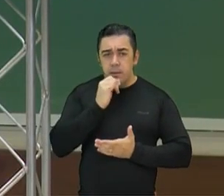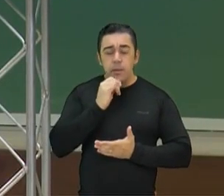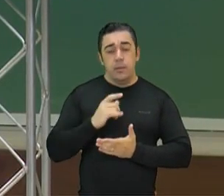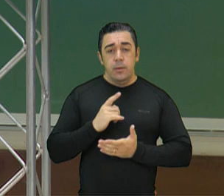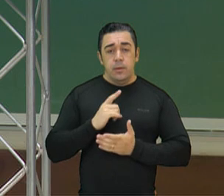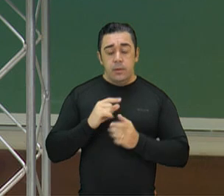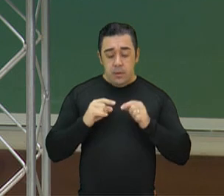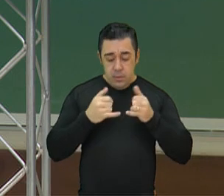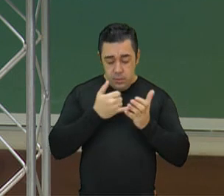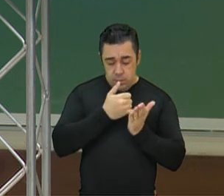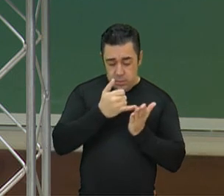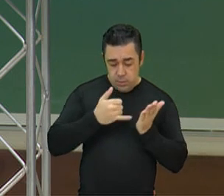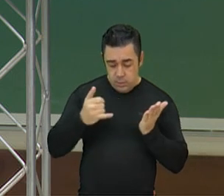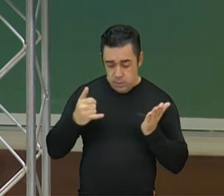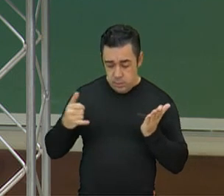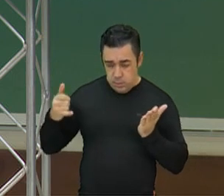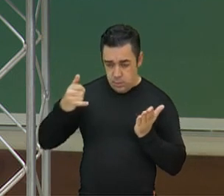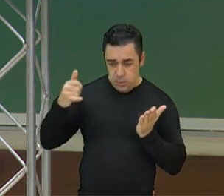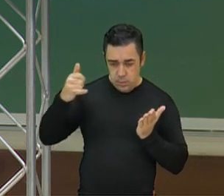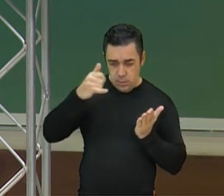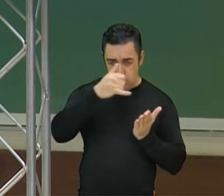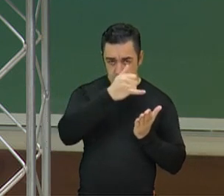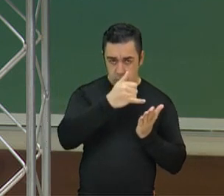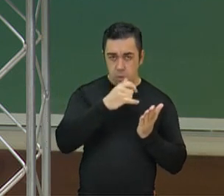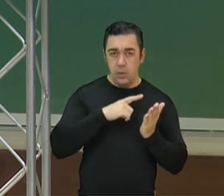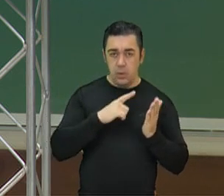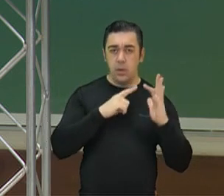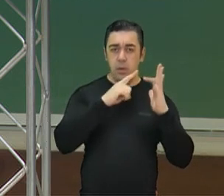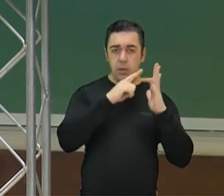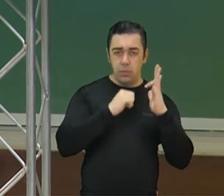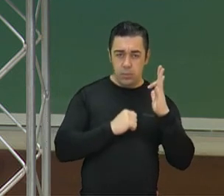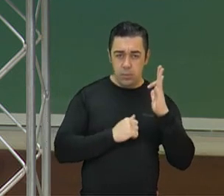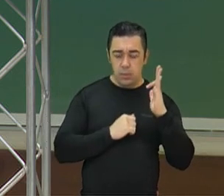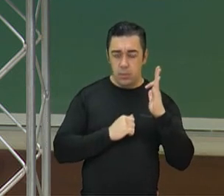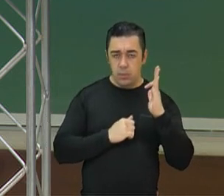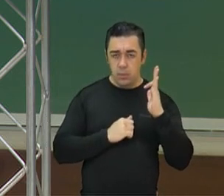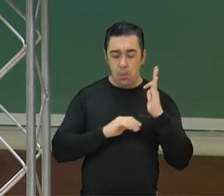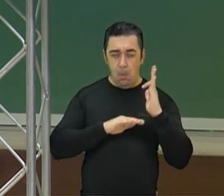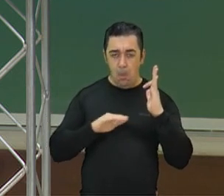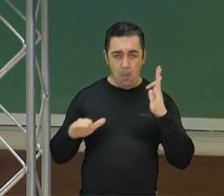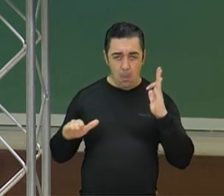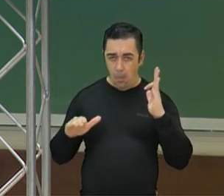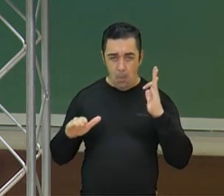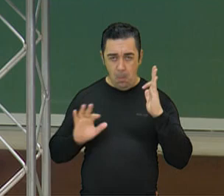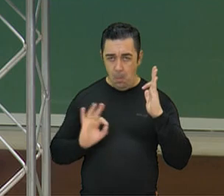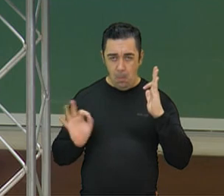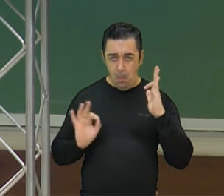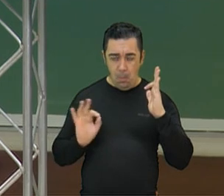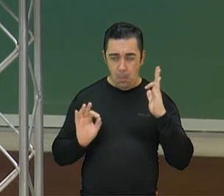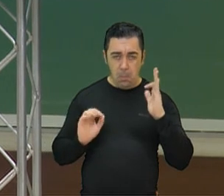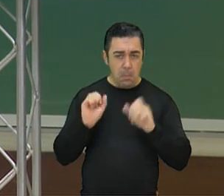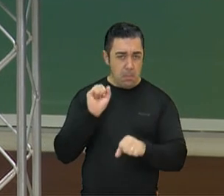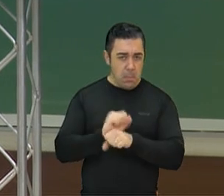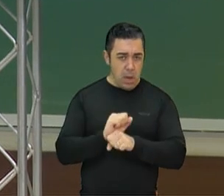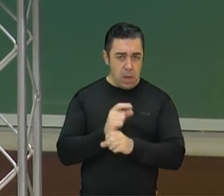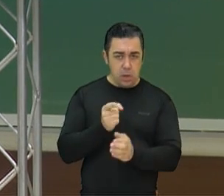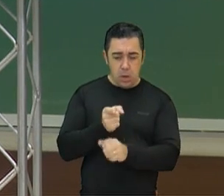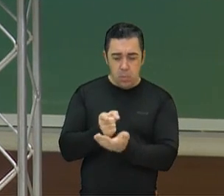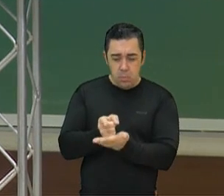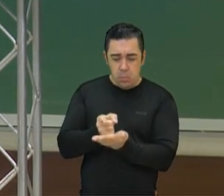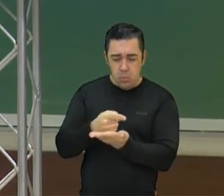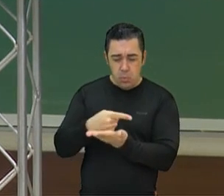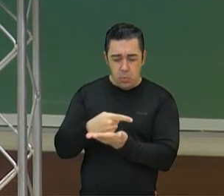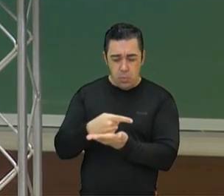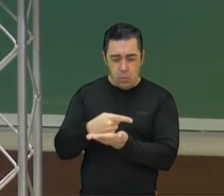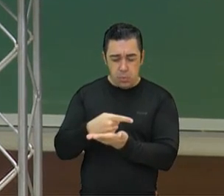aqui não estava acionado, né, a bússola estava no sentido